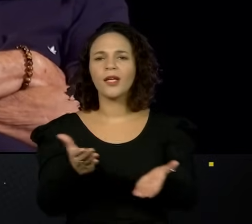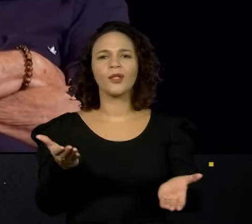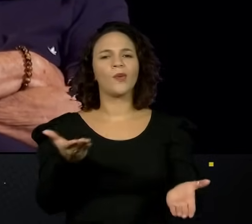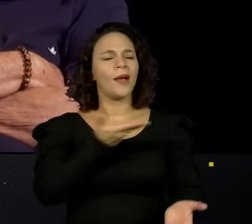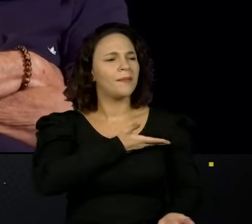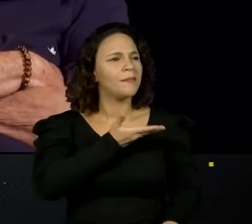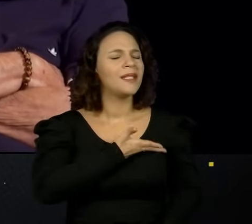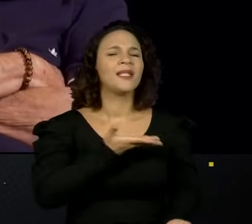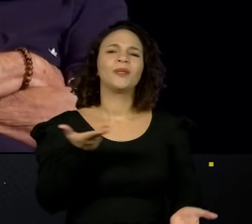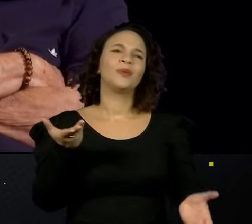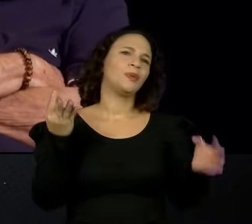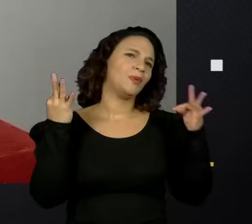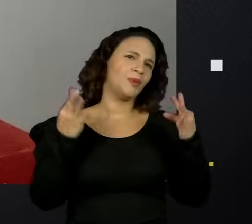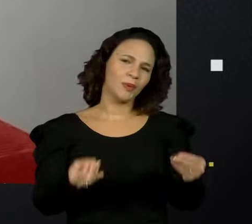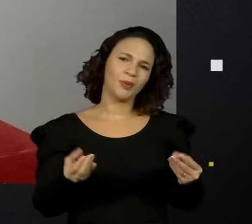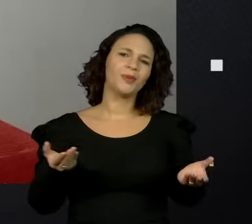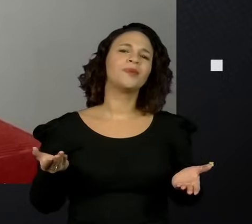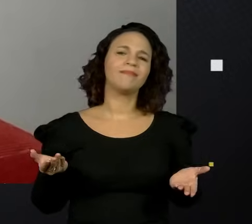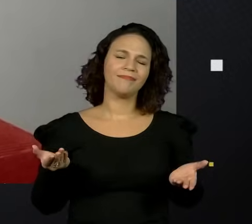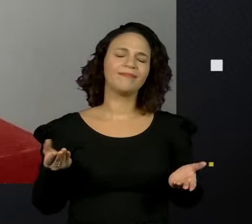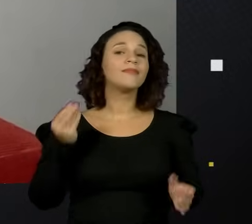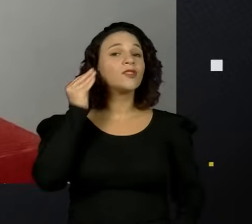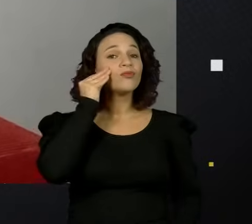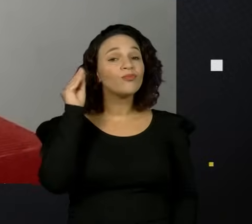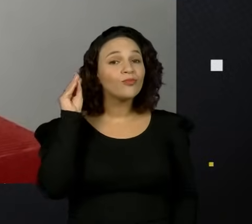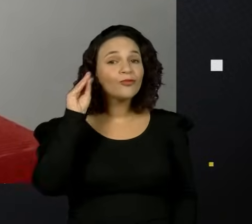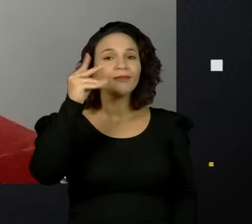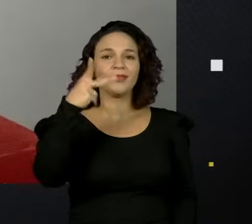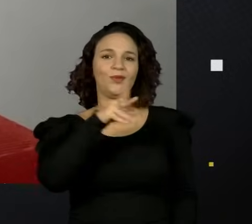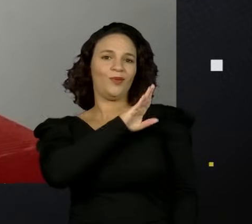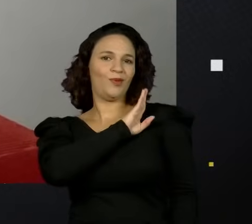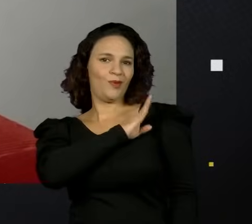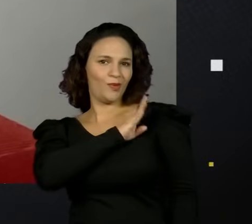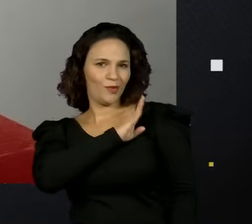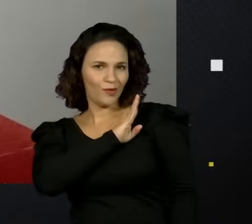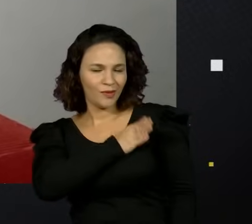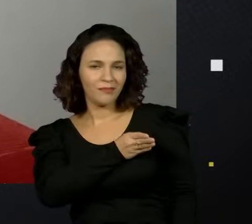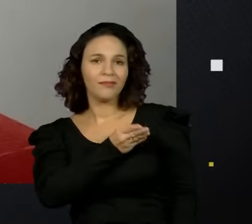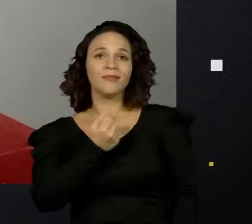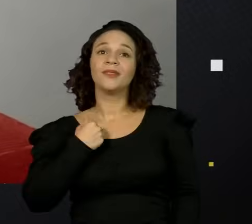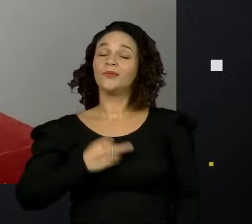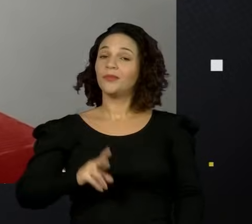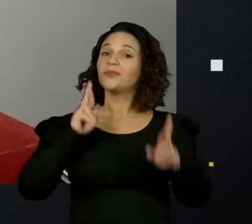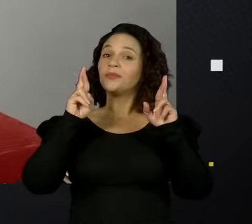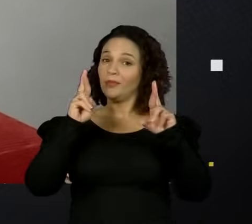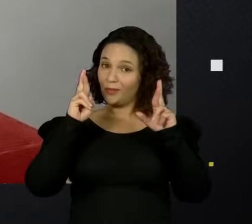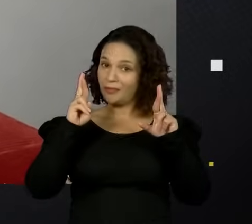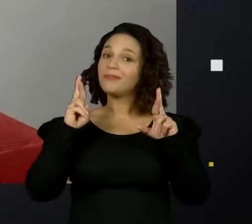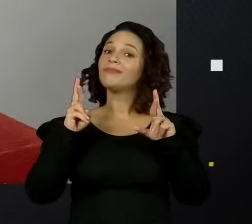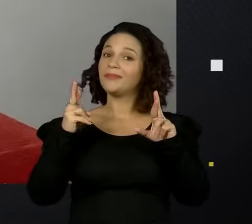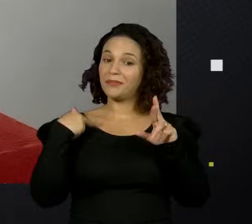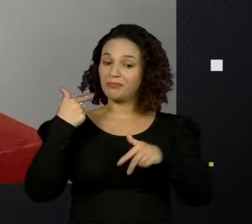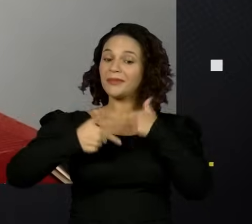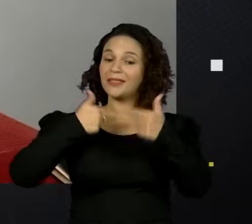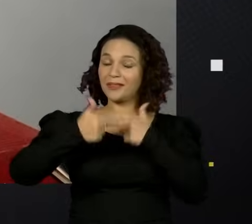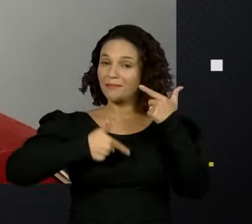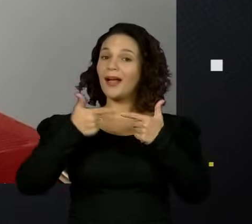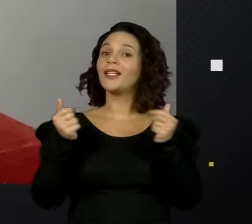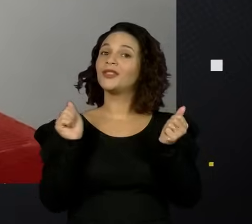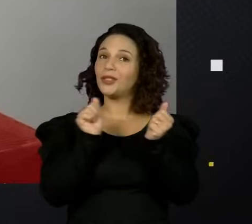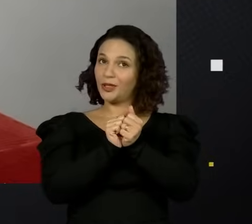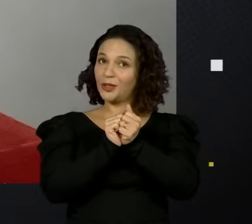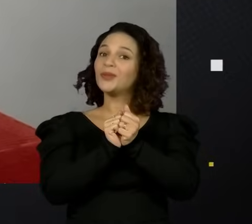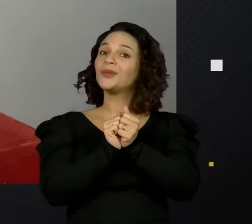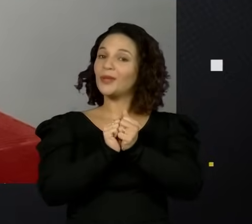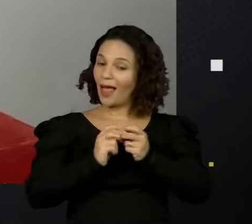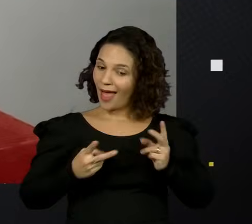tudo. Querido, um beijo no teu coração. Eu espero que a gente trabalhe muitas vezes